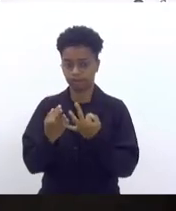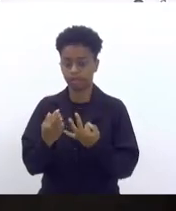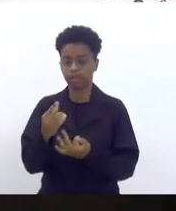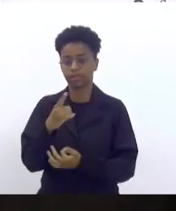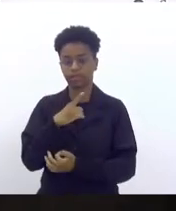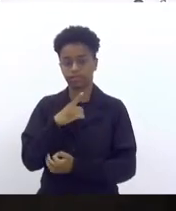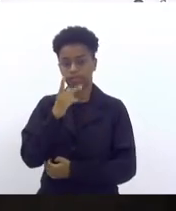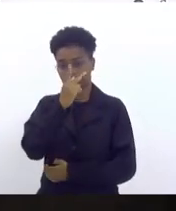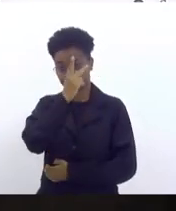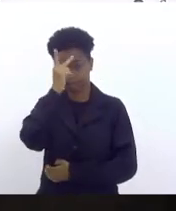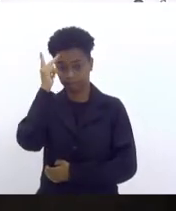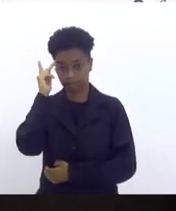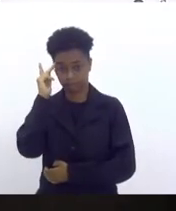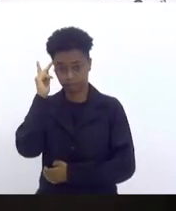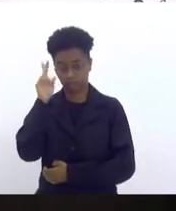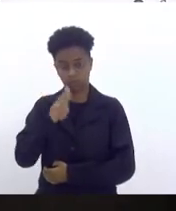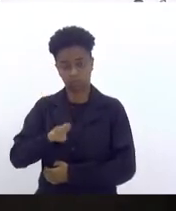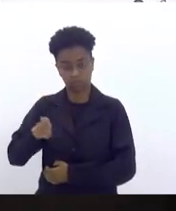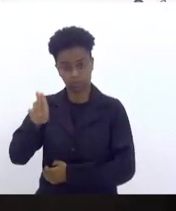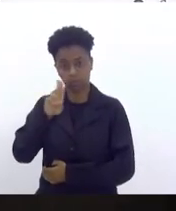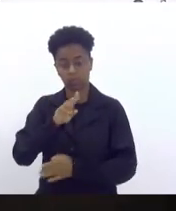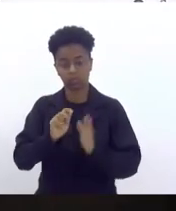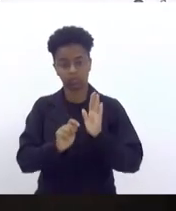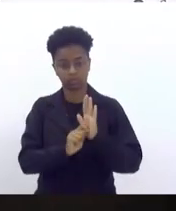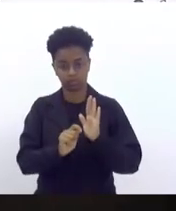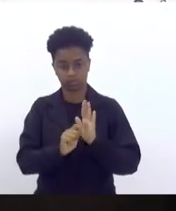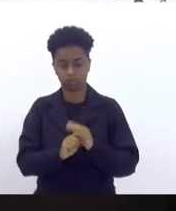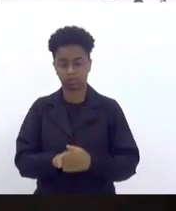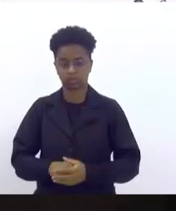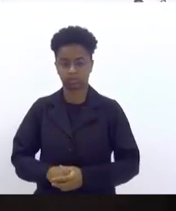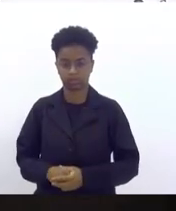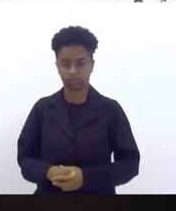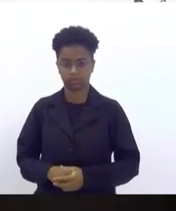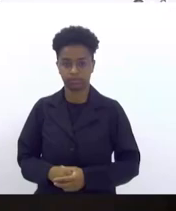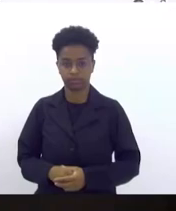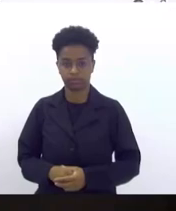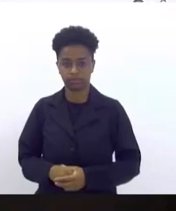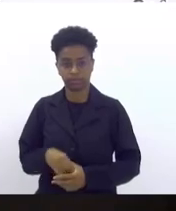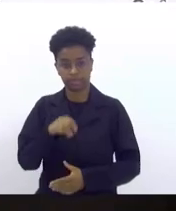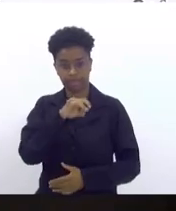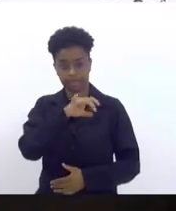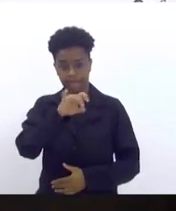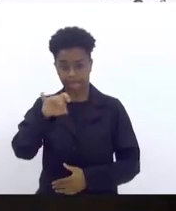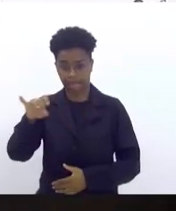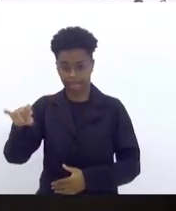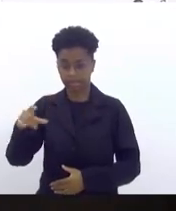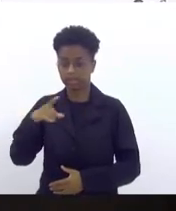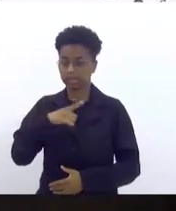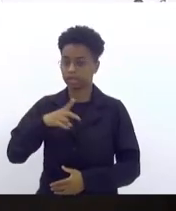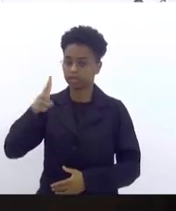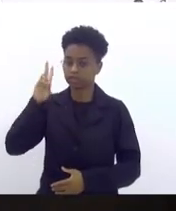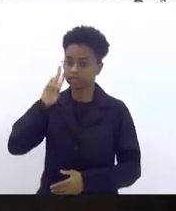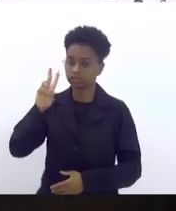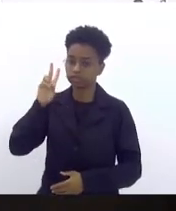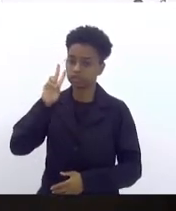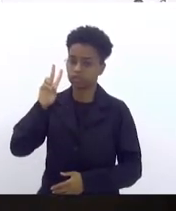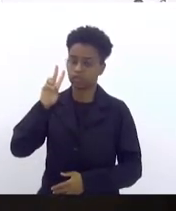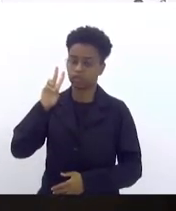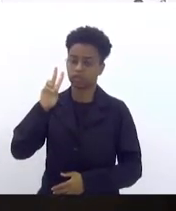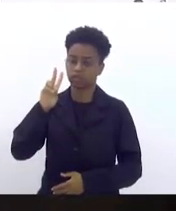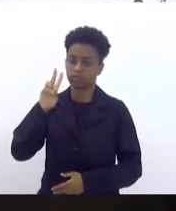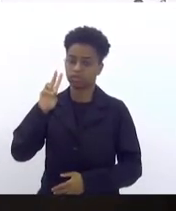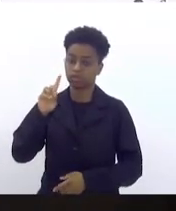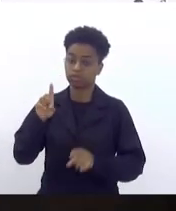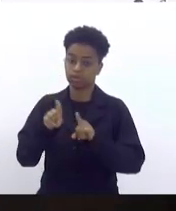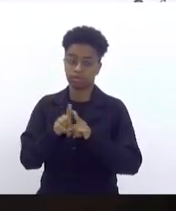pessoas que usam drogas cada um de nós aqui tem uma história e como